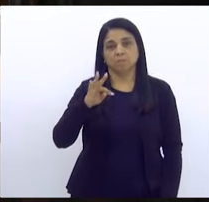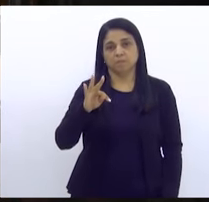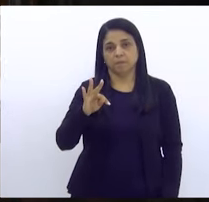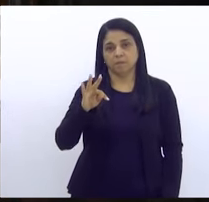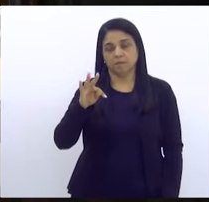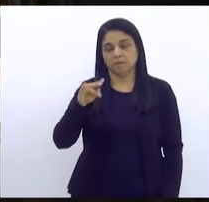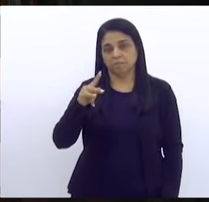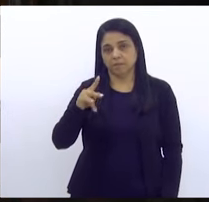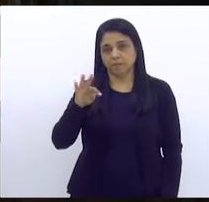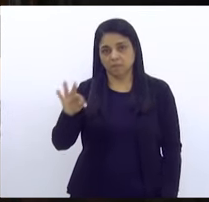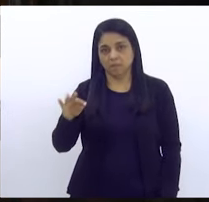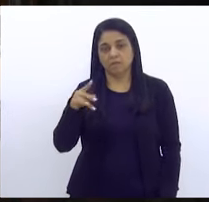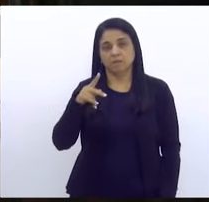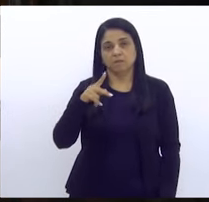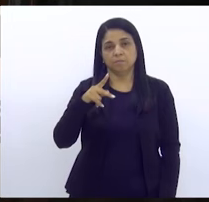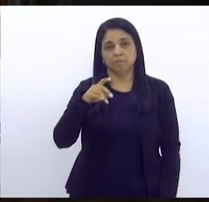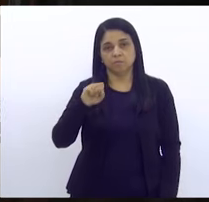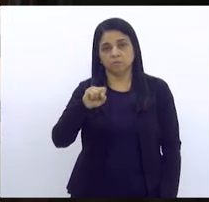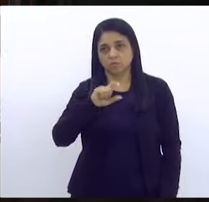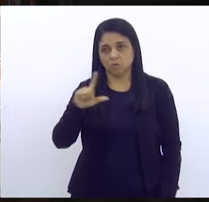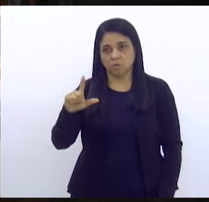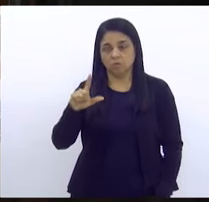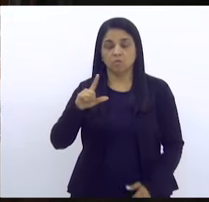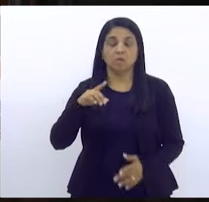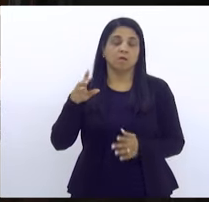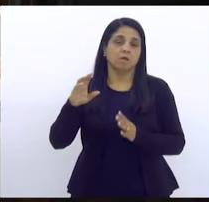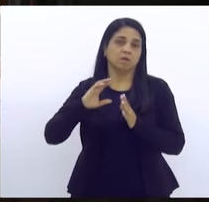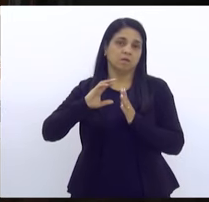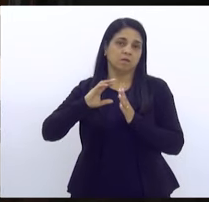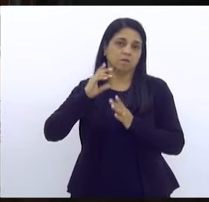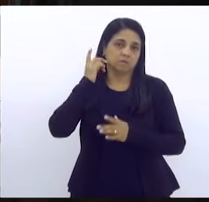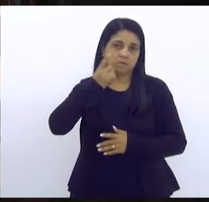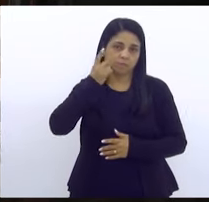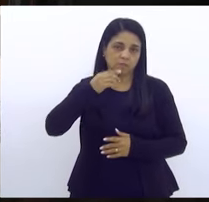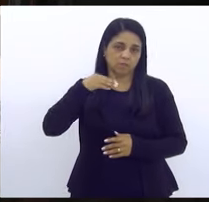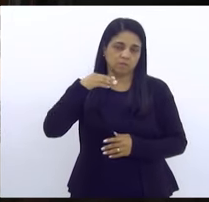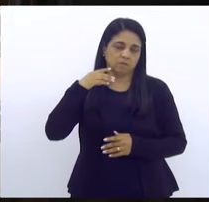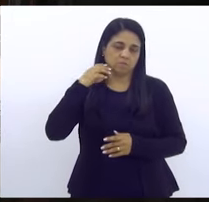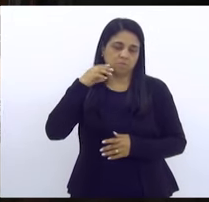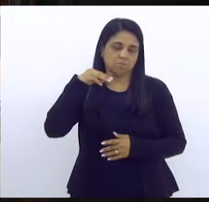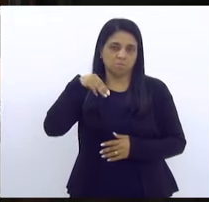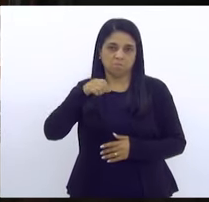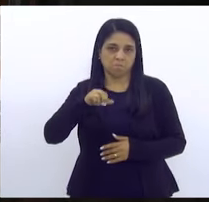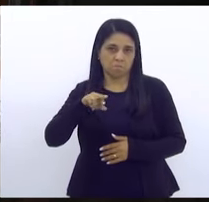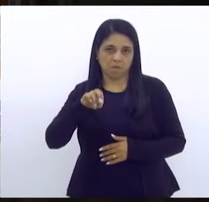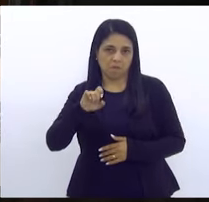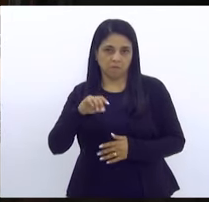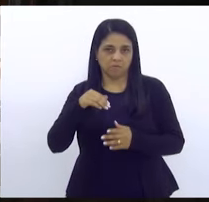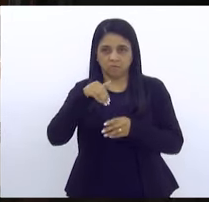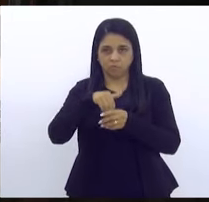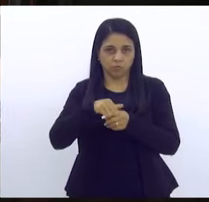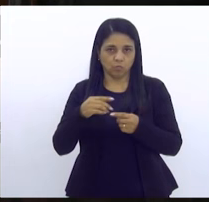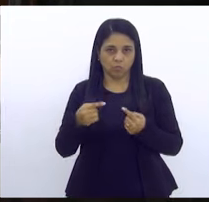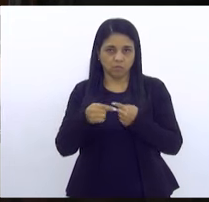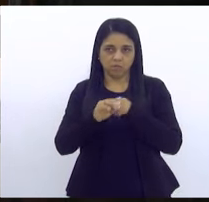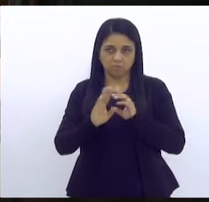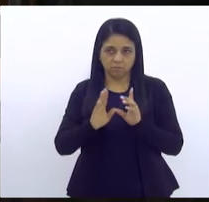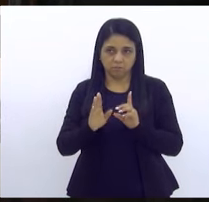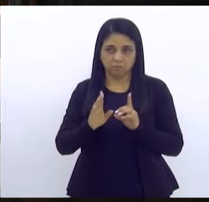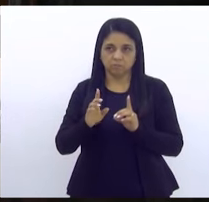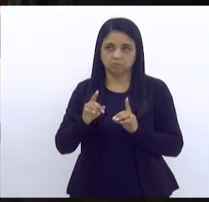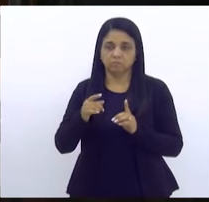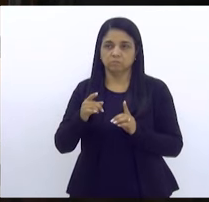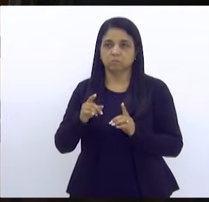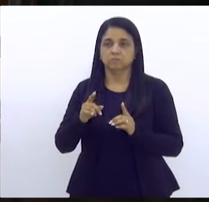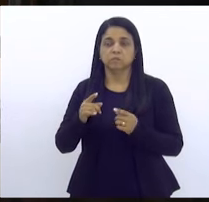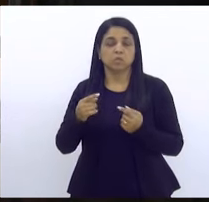E... Não, a deputada Marta Rocha não votou. Não votou contrário, não. Nesse. Nem contrário, nem